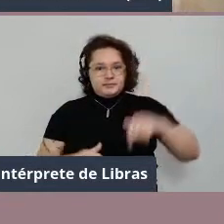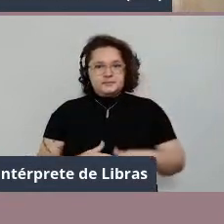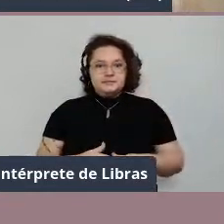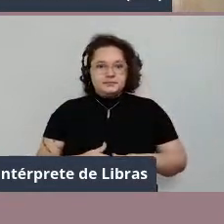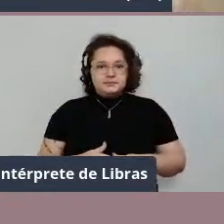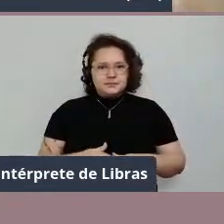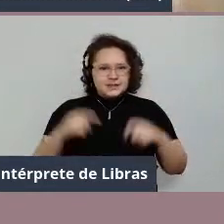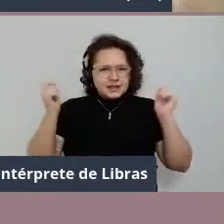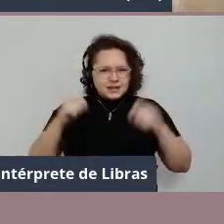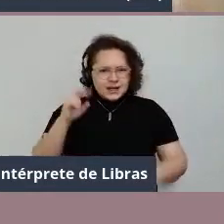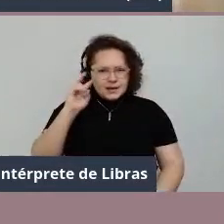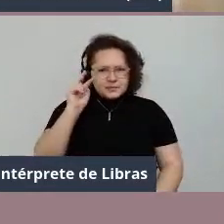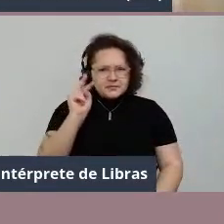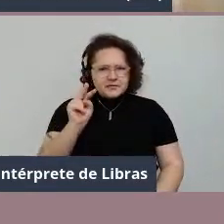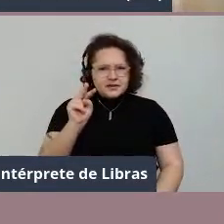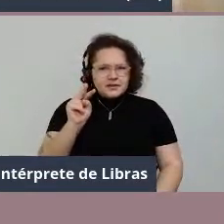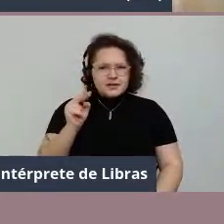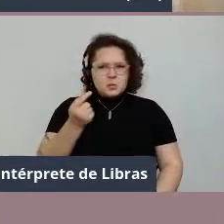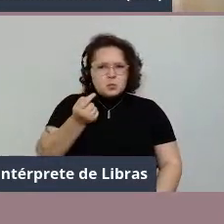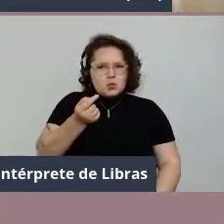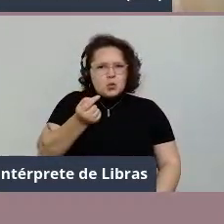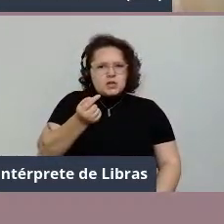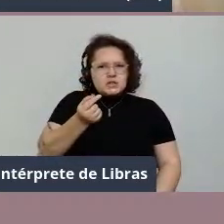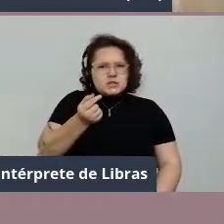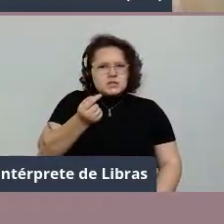Dá para ver um pouquinho